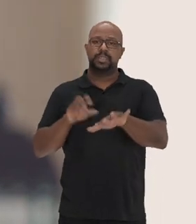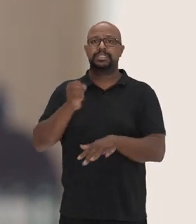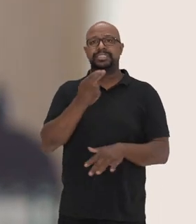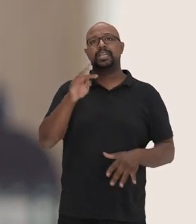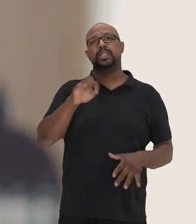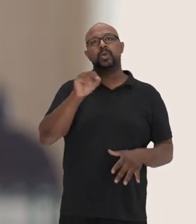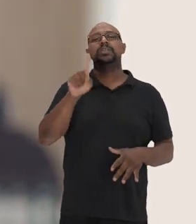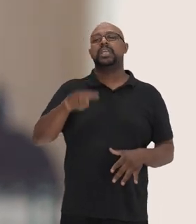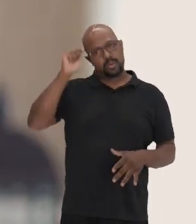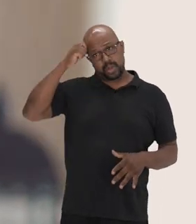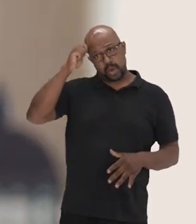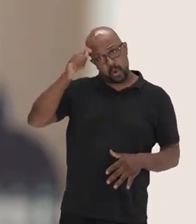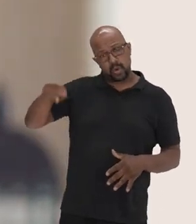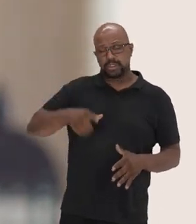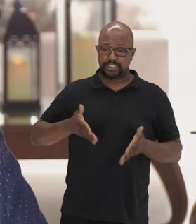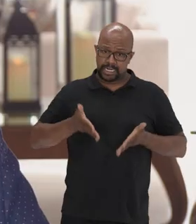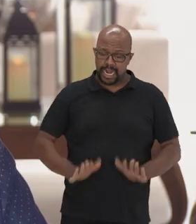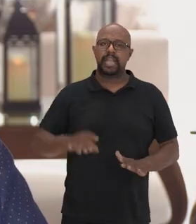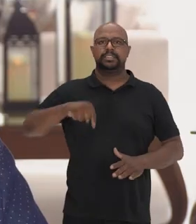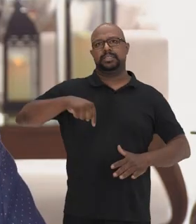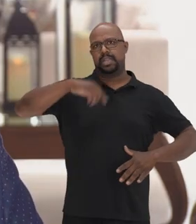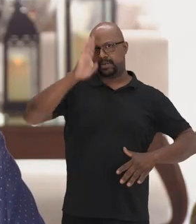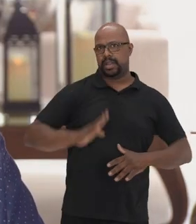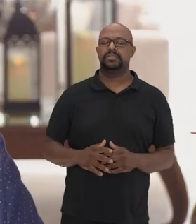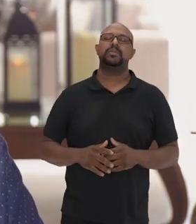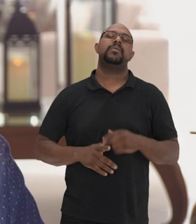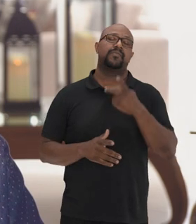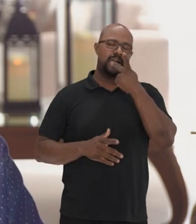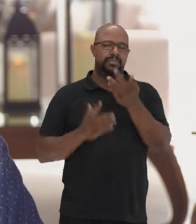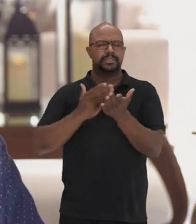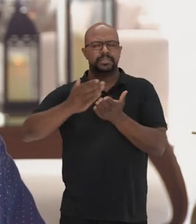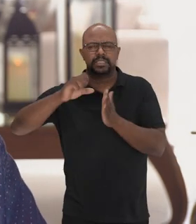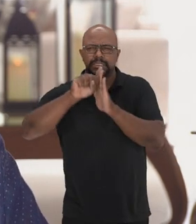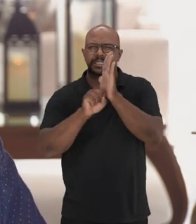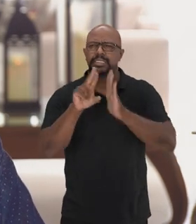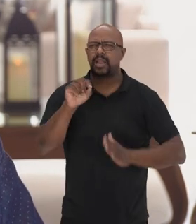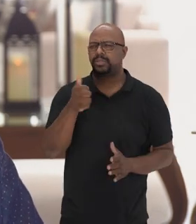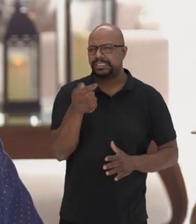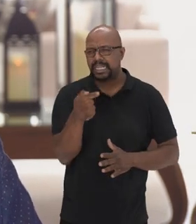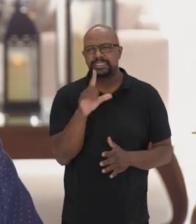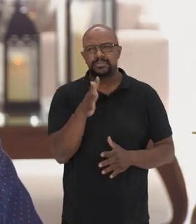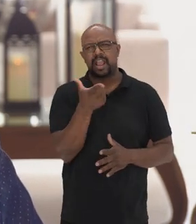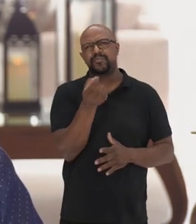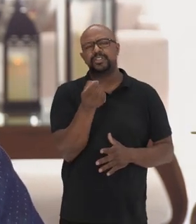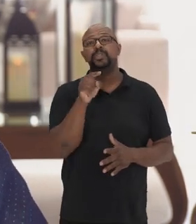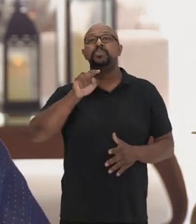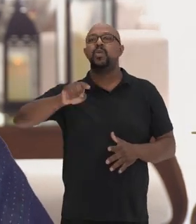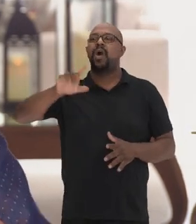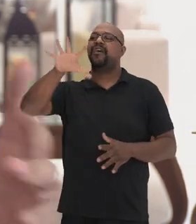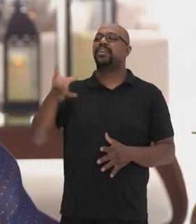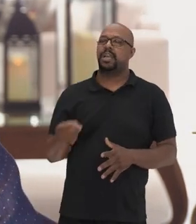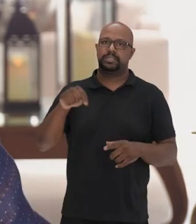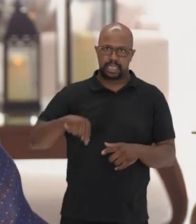seriam crioulos negros nascidos aqui como dissemos na entrada do século 17 havia de 20 mil africanos por aqui